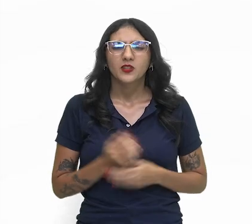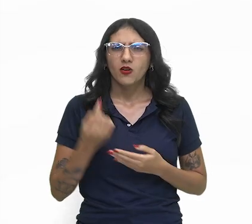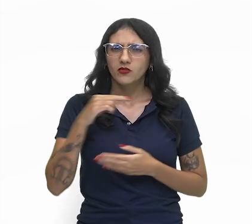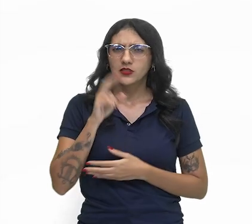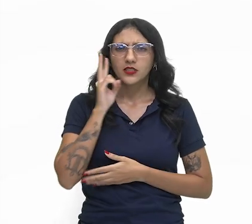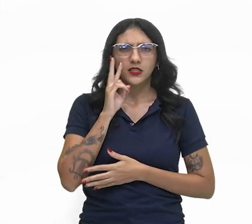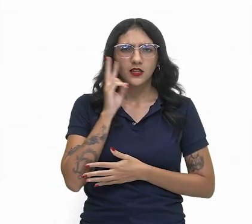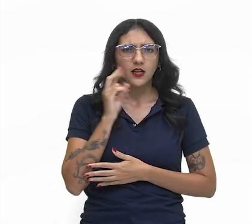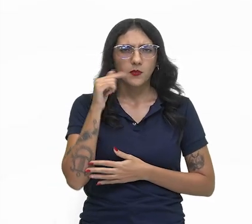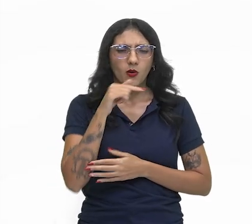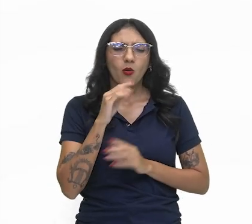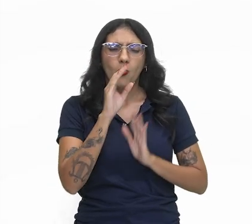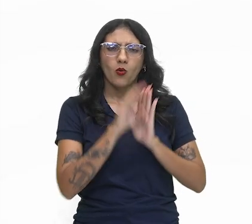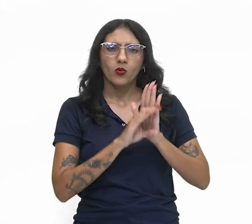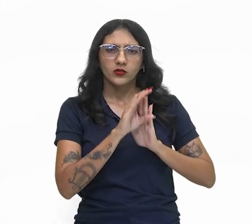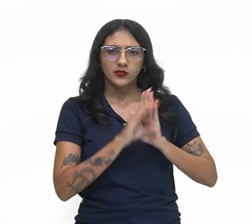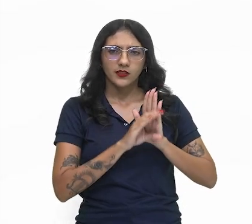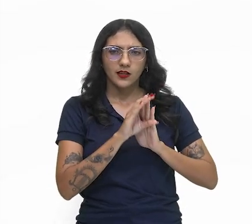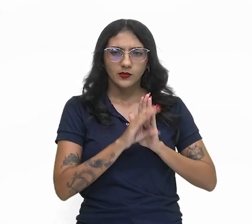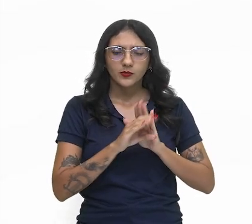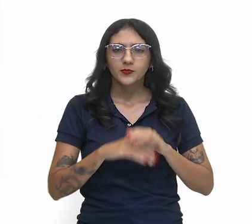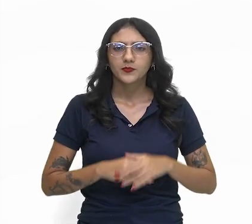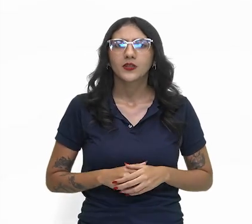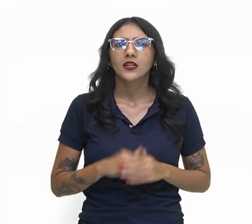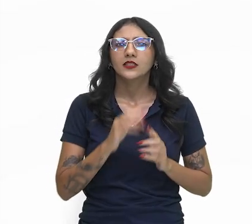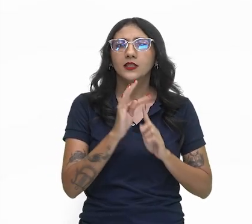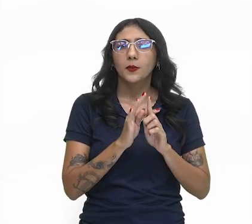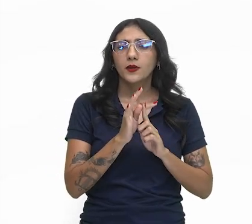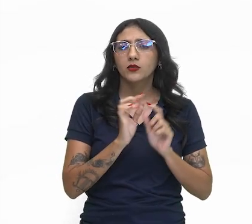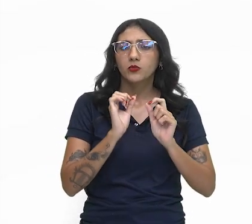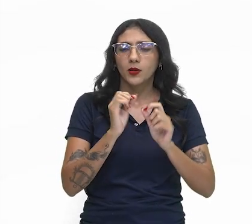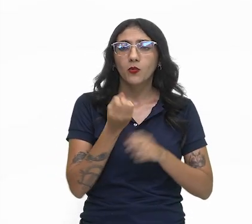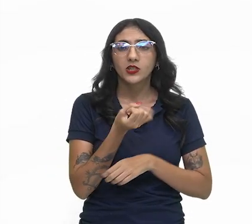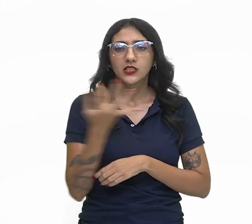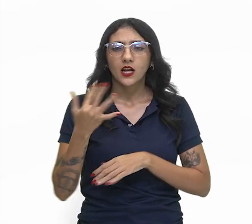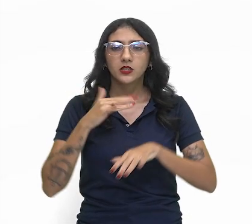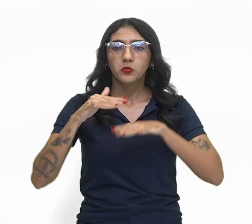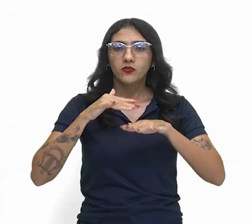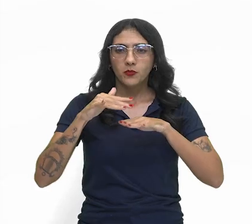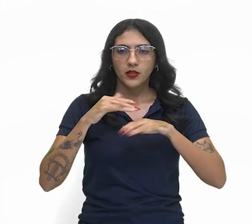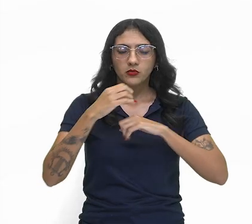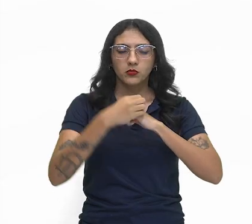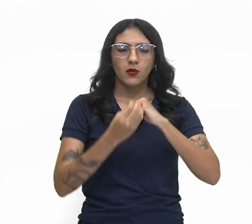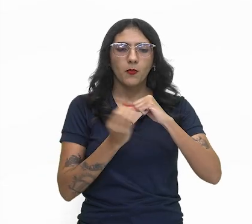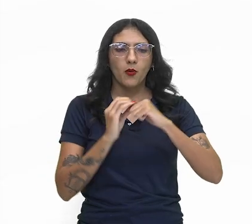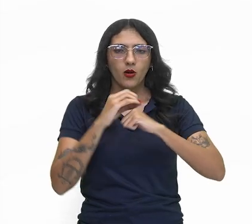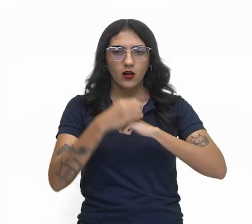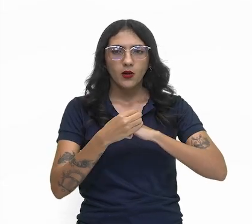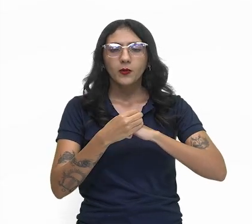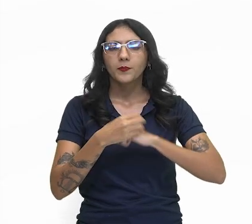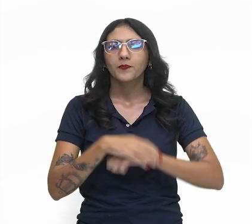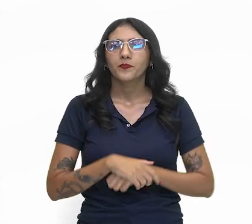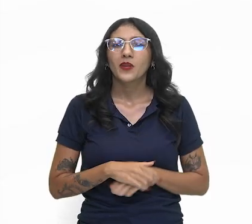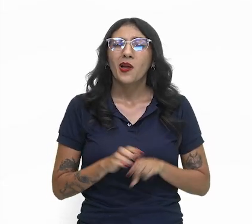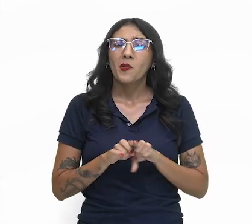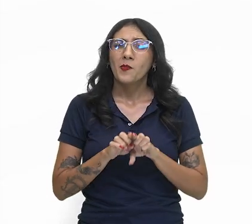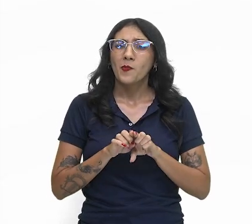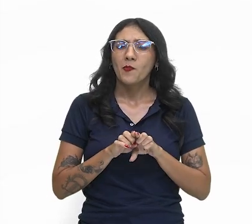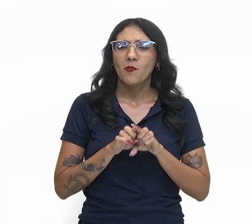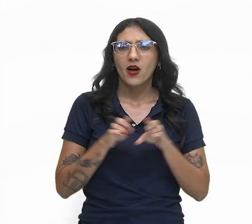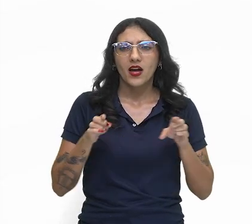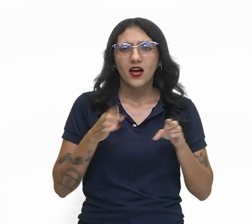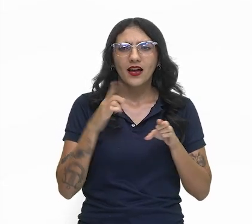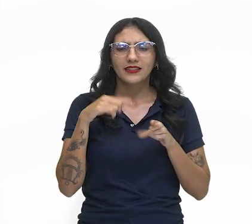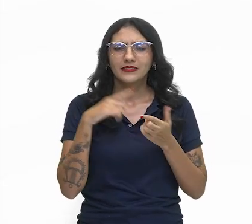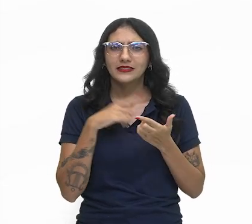conceito de temperatura? Nível de agitação das moléculas de um corpo. Mas é complicado eu